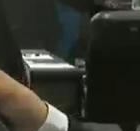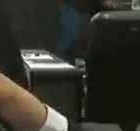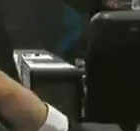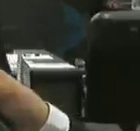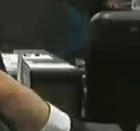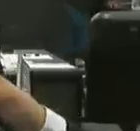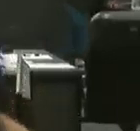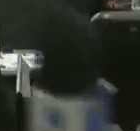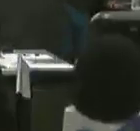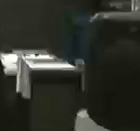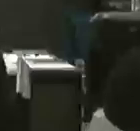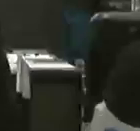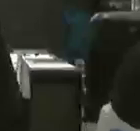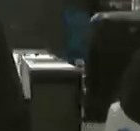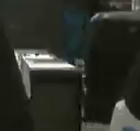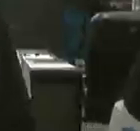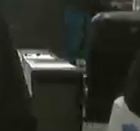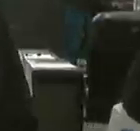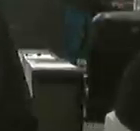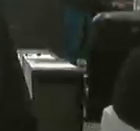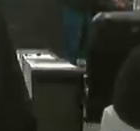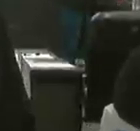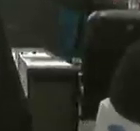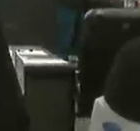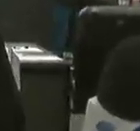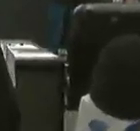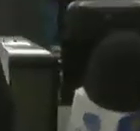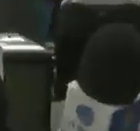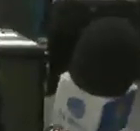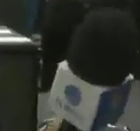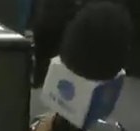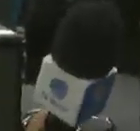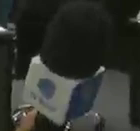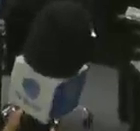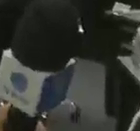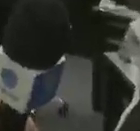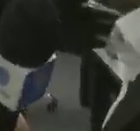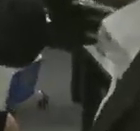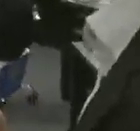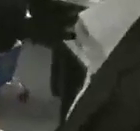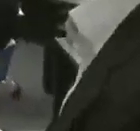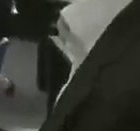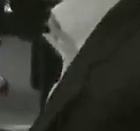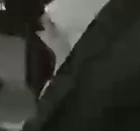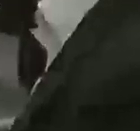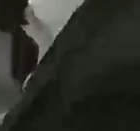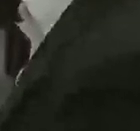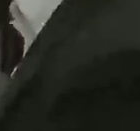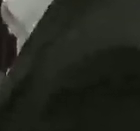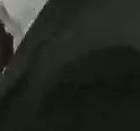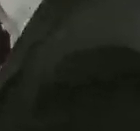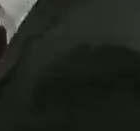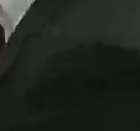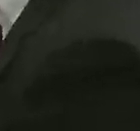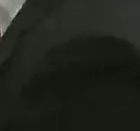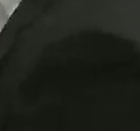vereadores, também ficamos. O vereador tem falado recentemente desse contato com a população. Várias várias pessoas, munícipes, estão entrando em